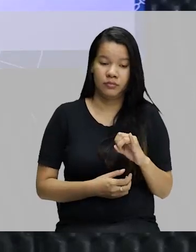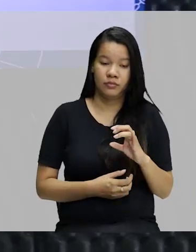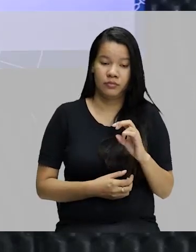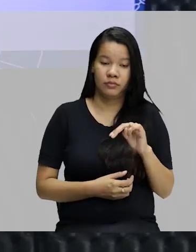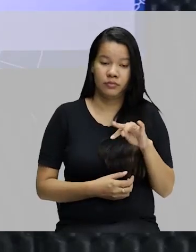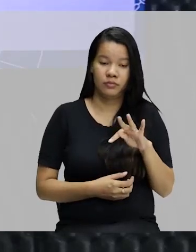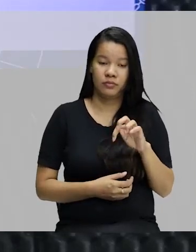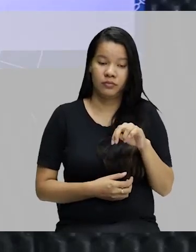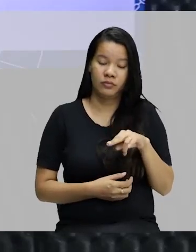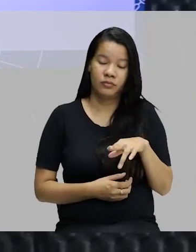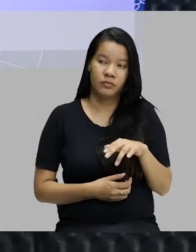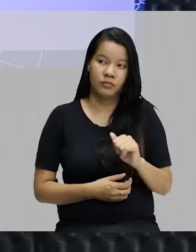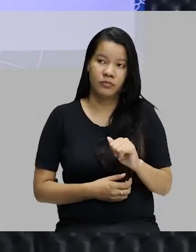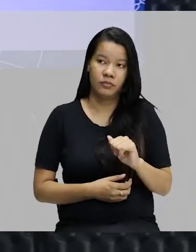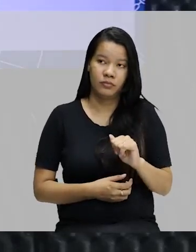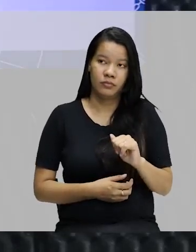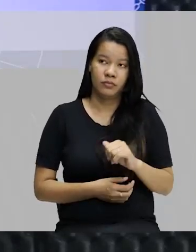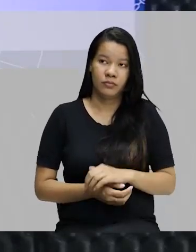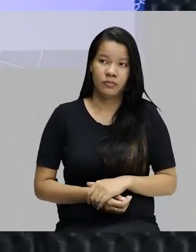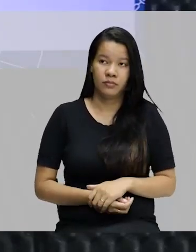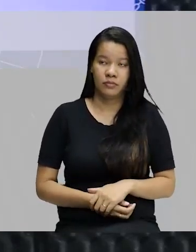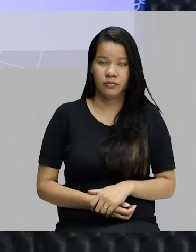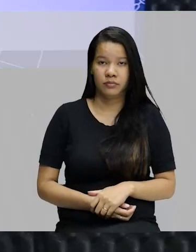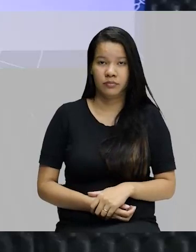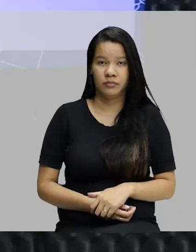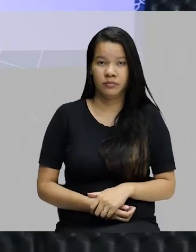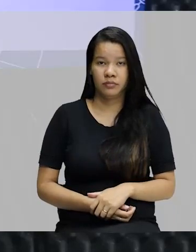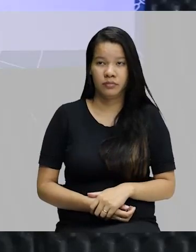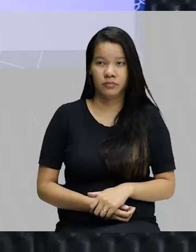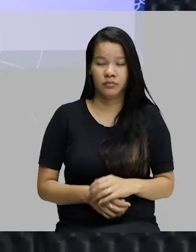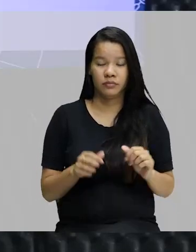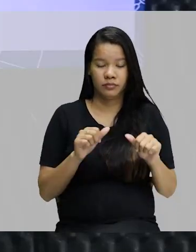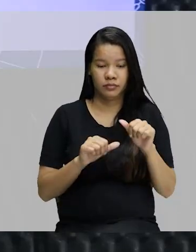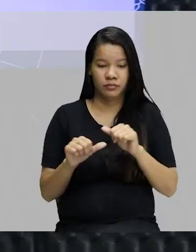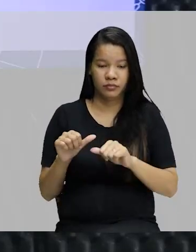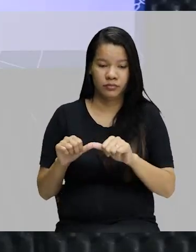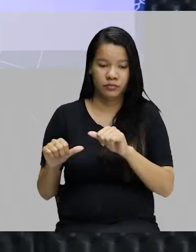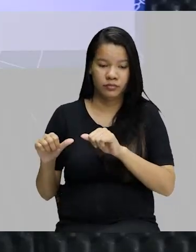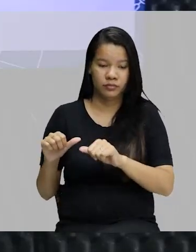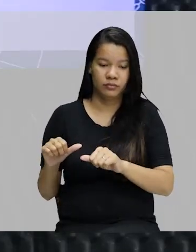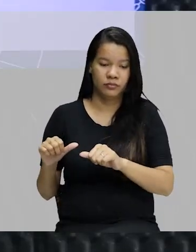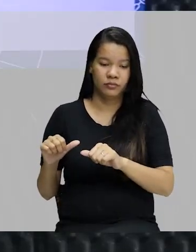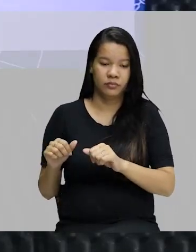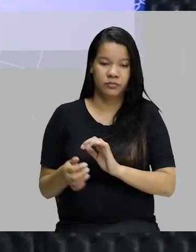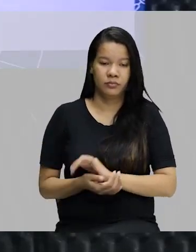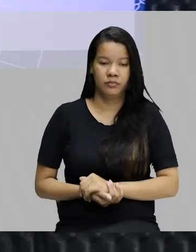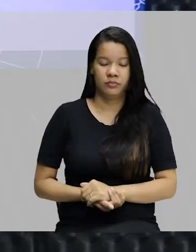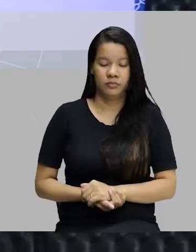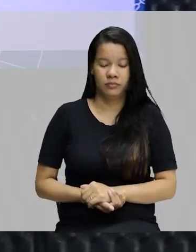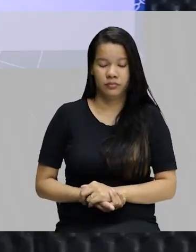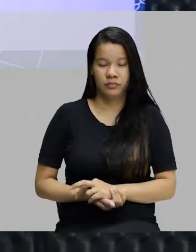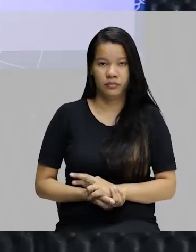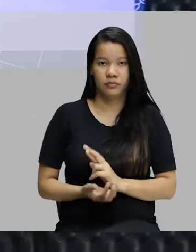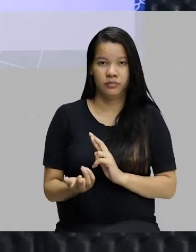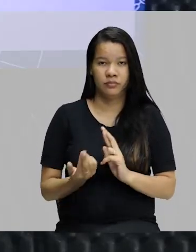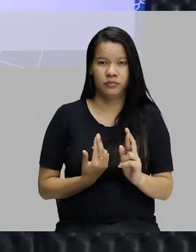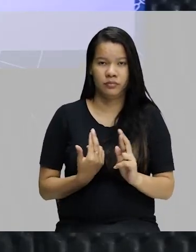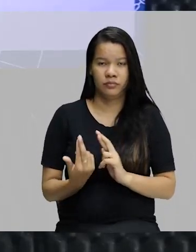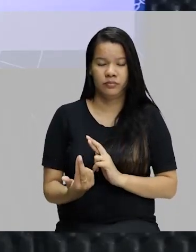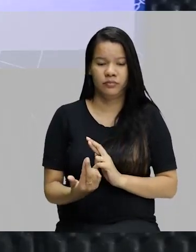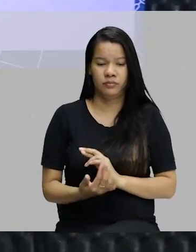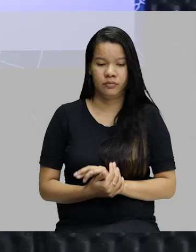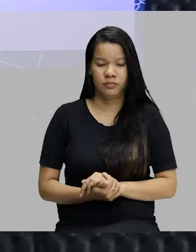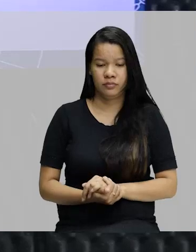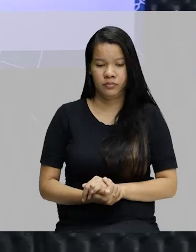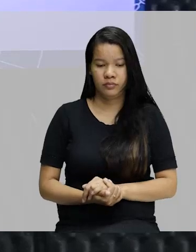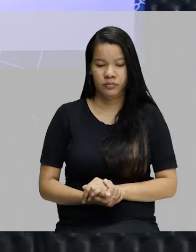uma cetona, no caso a propanona, sofrendo a síntese de Grignard, a reação do cloreto